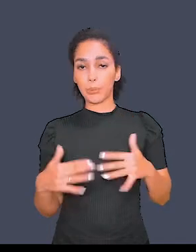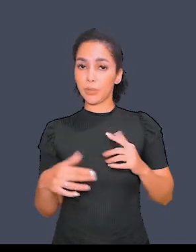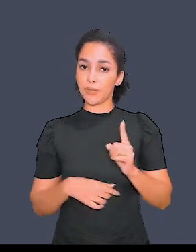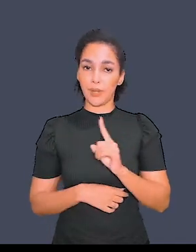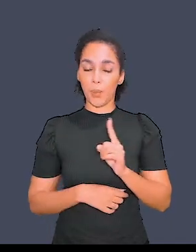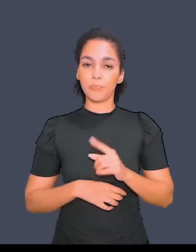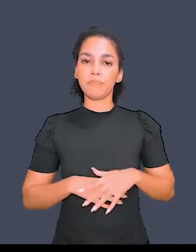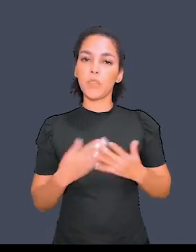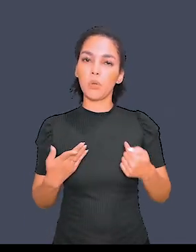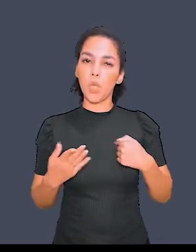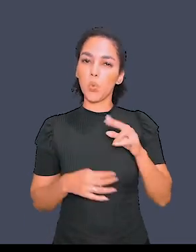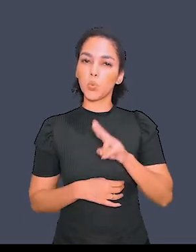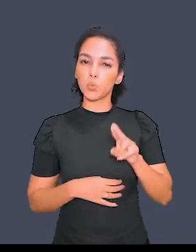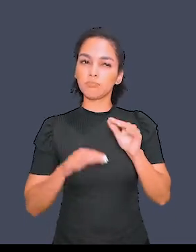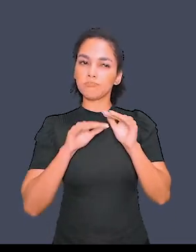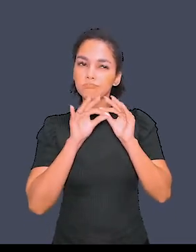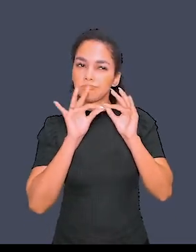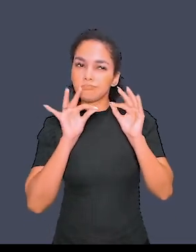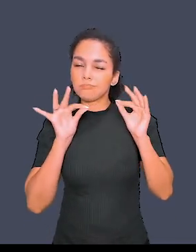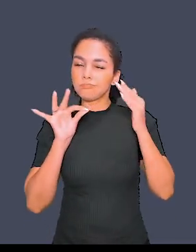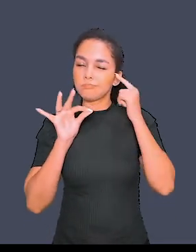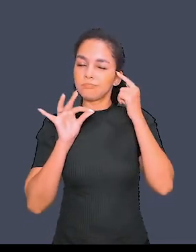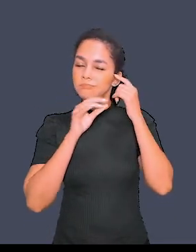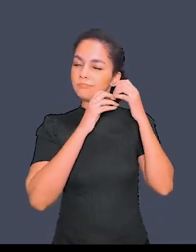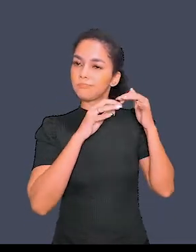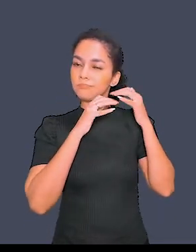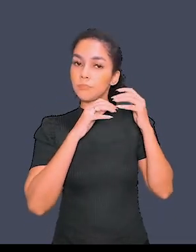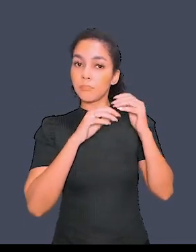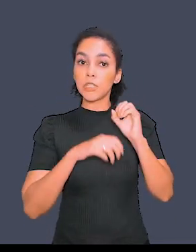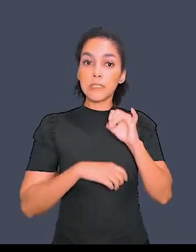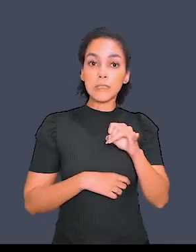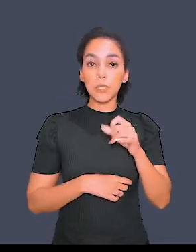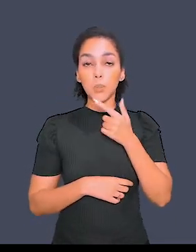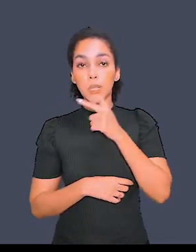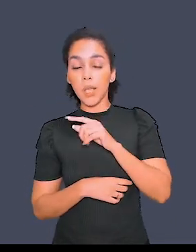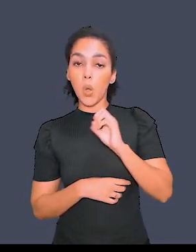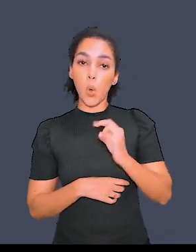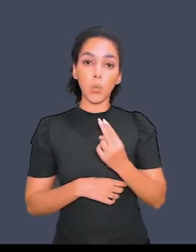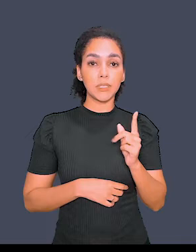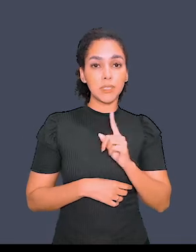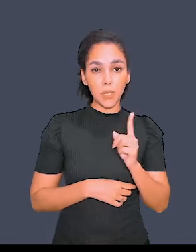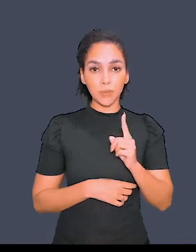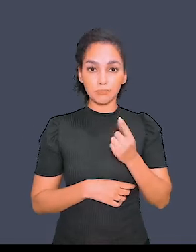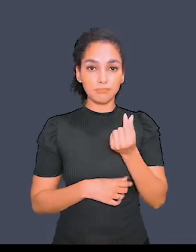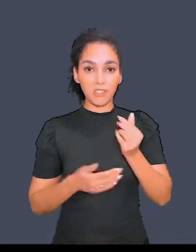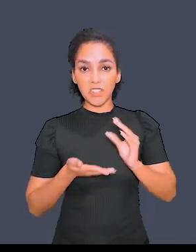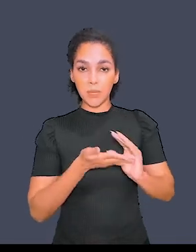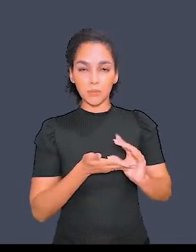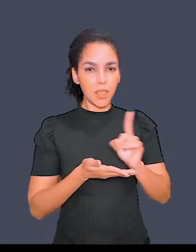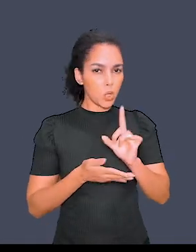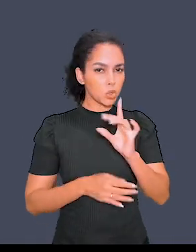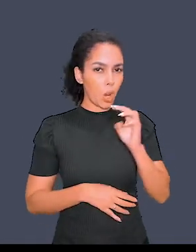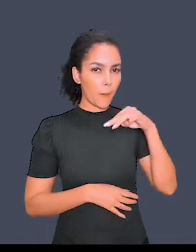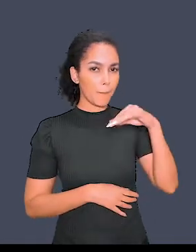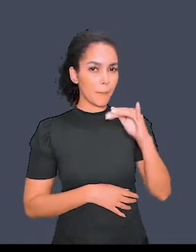Então, eu uso muito essa linha de raciocínio para poder chegar aí à decisão se vale a pena ou não vale a pena determinado investimento. Isso não vale